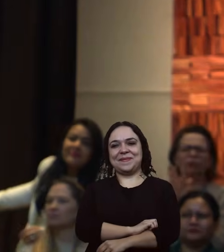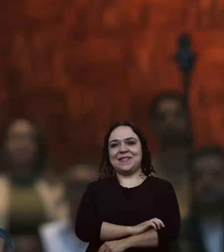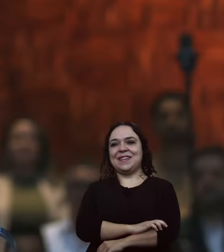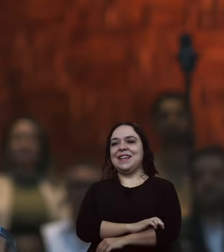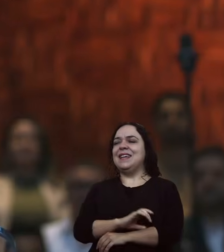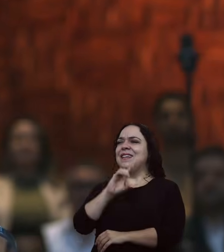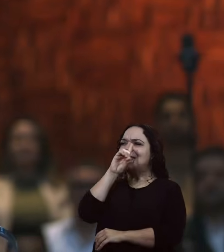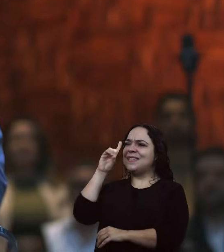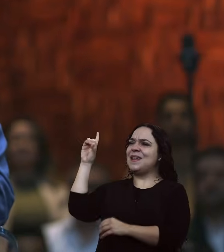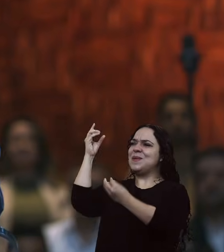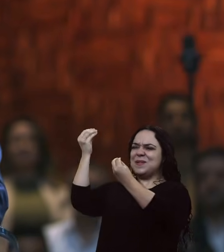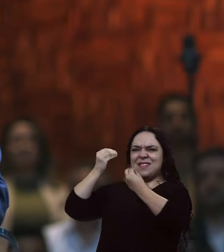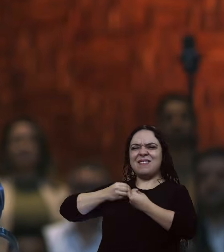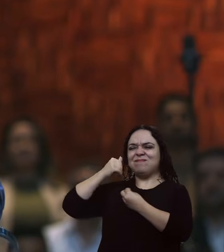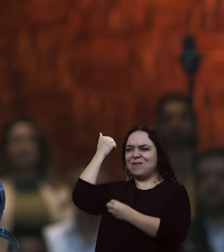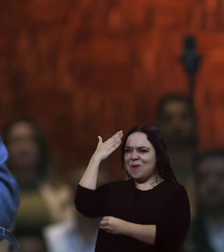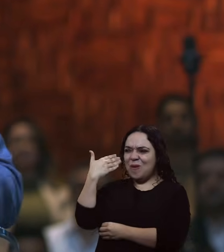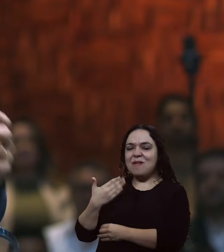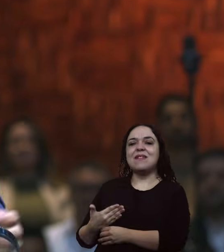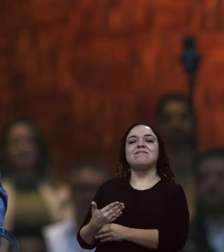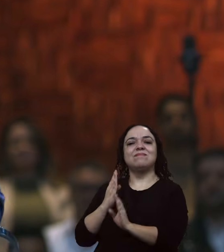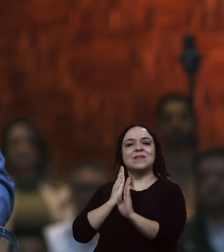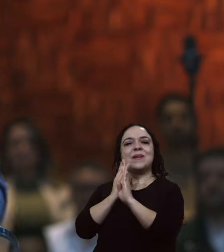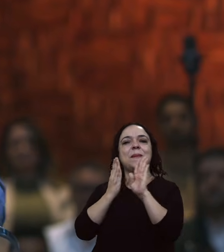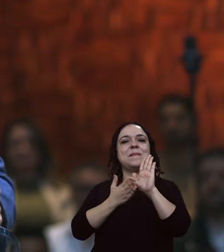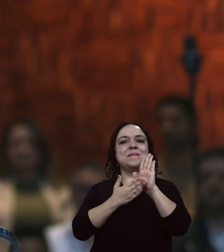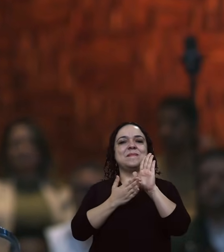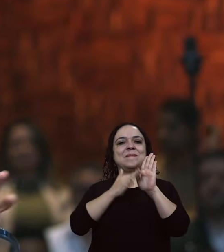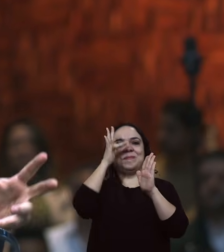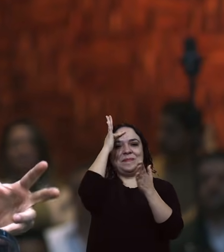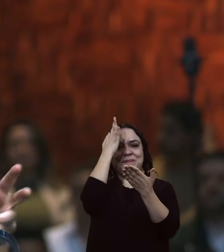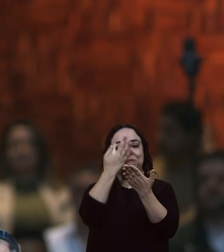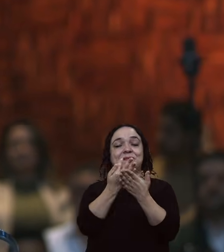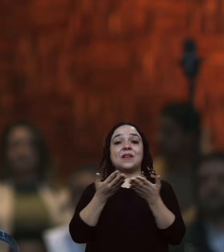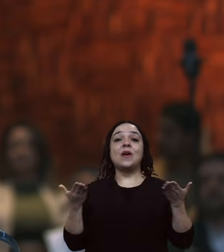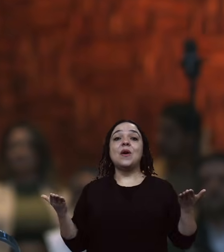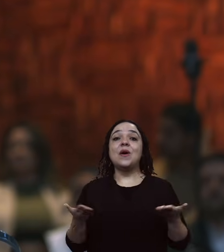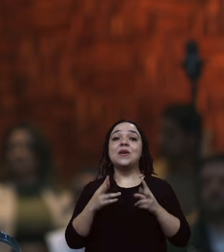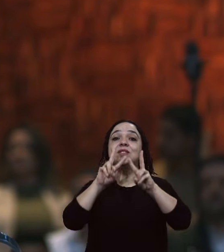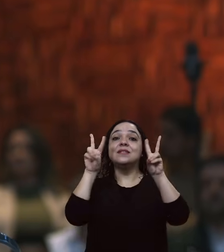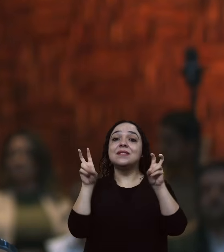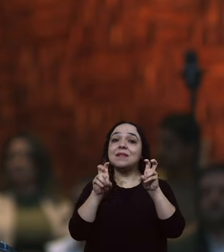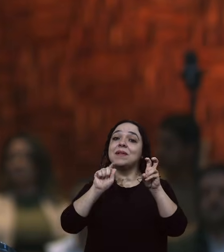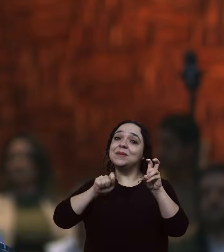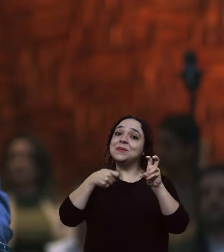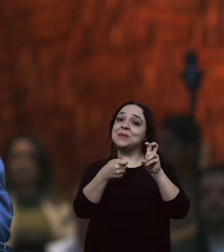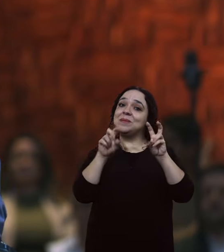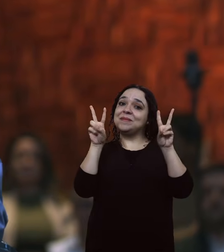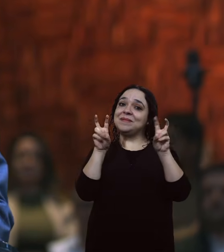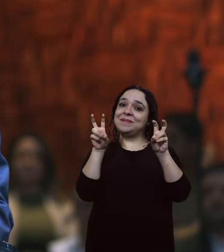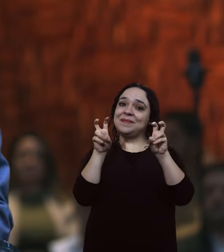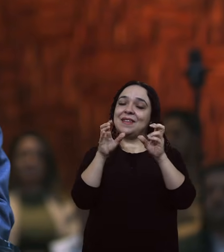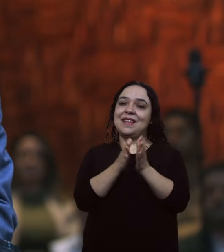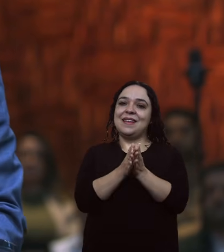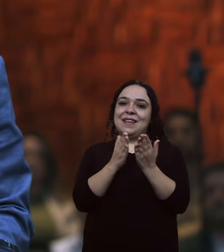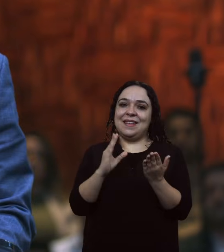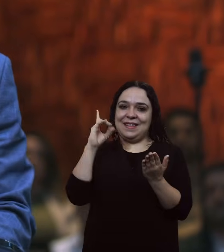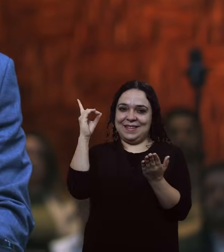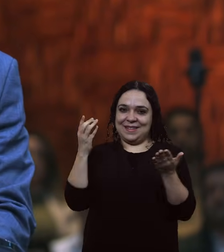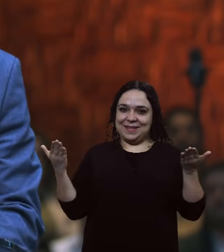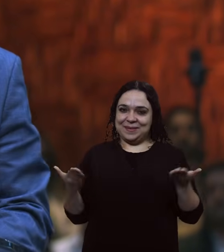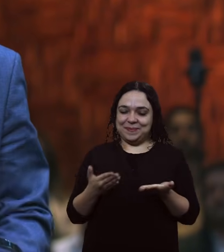Deus honra propósitos de fé. E hoje eu quero falar um pouquinho sobre isso. Queria te convidar a abrir a Bíblia